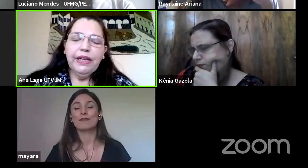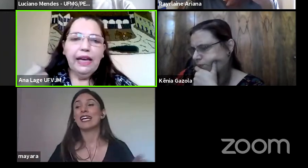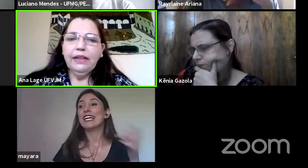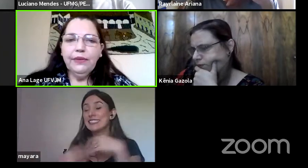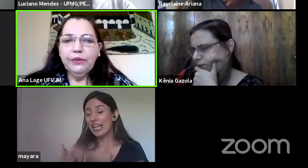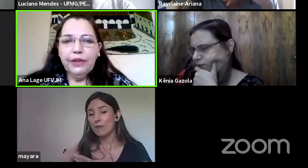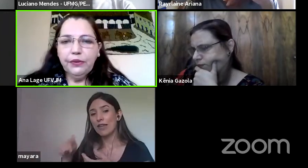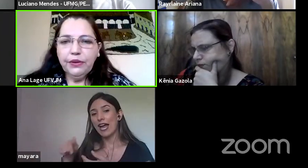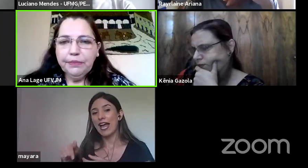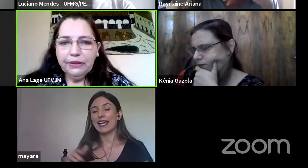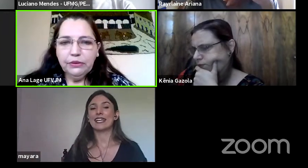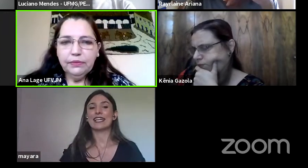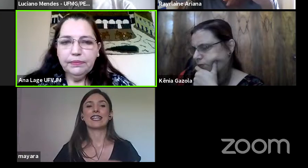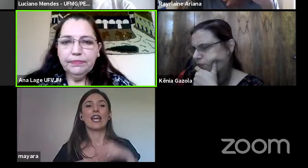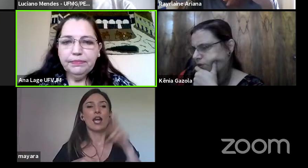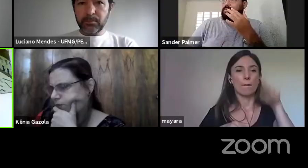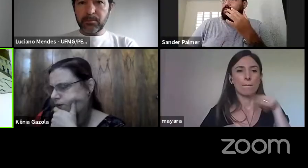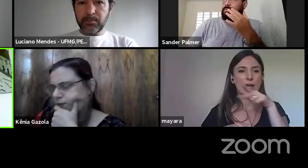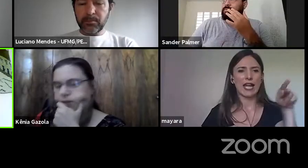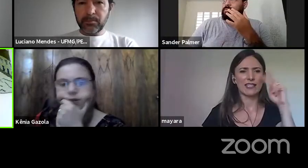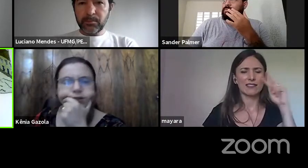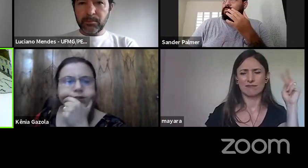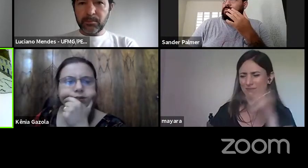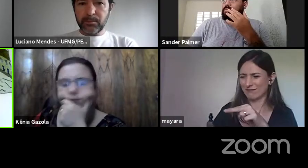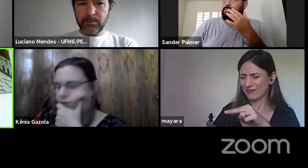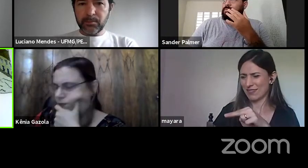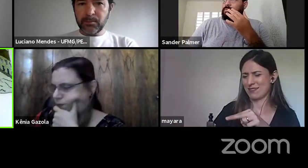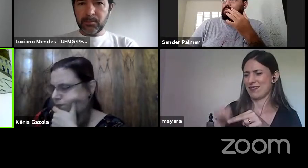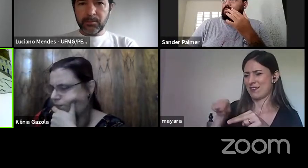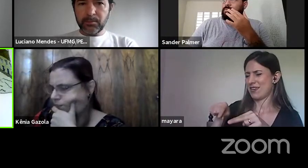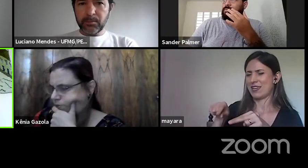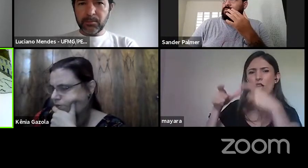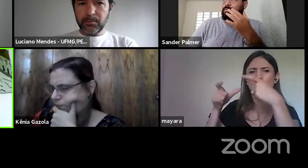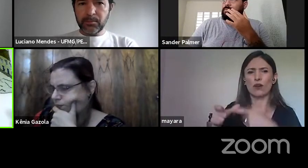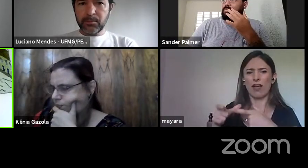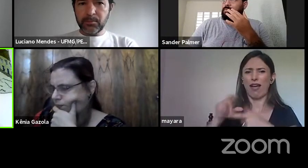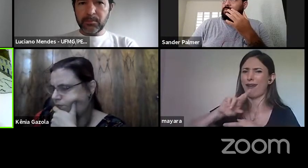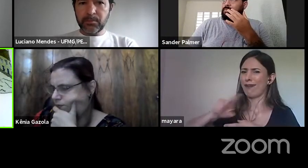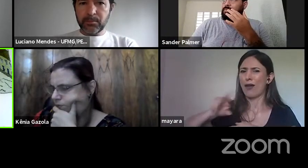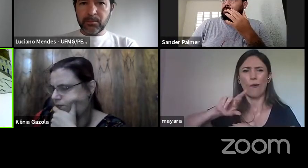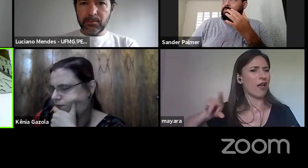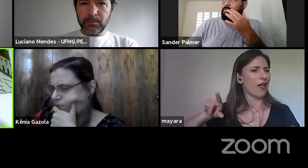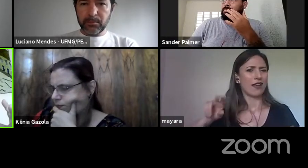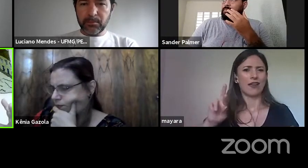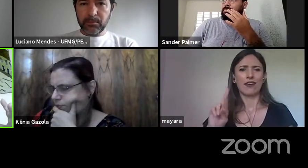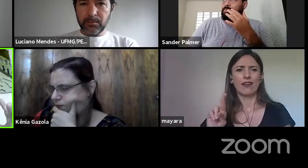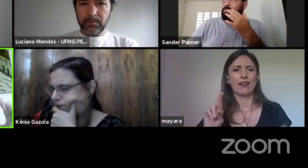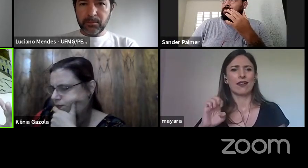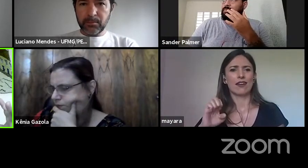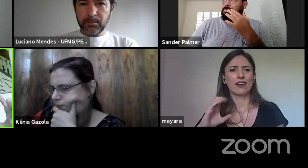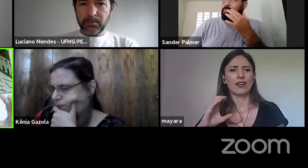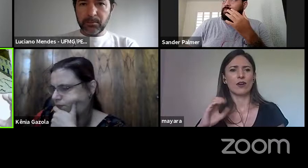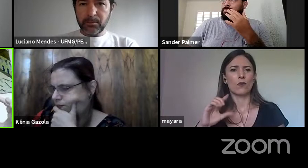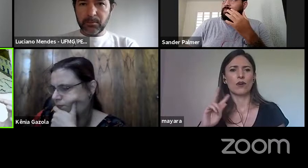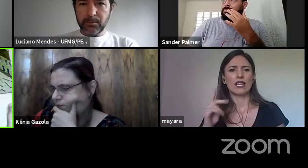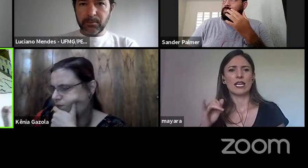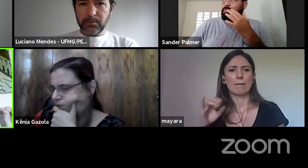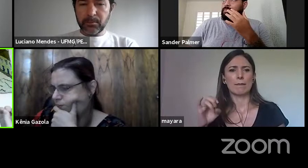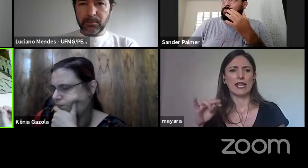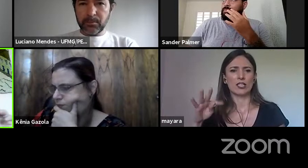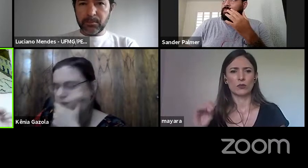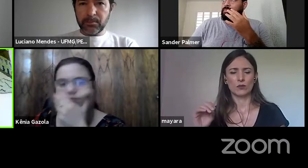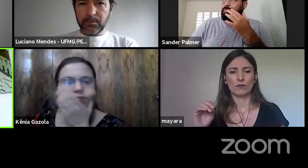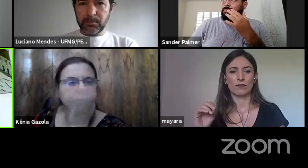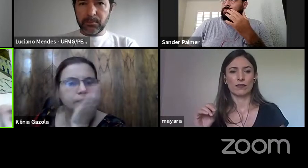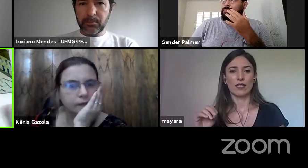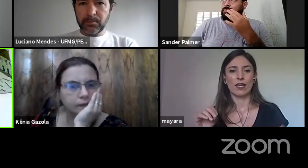atestou que lá não era um recolhimento. elas não queriam ter nenhuma, vamos dizer assim,